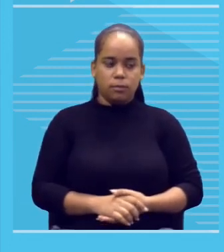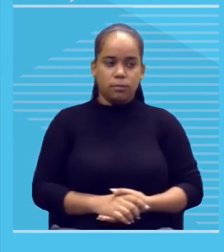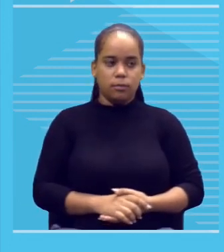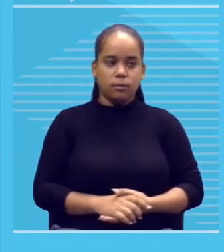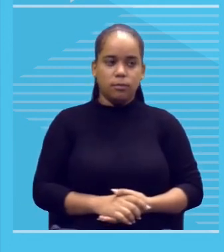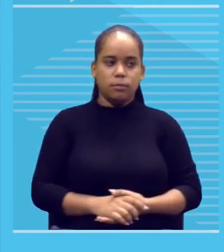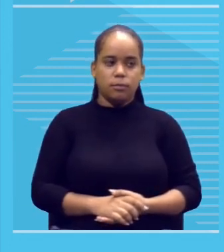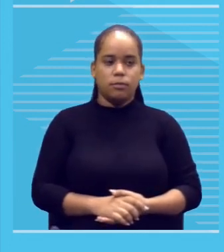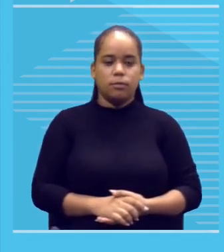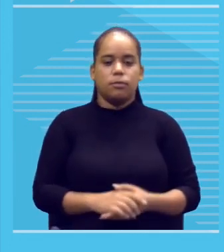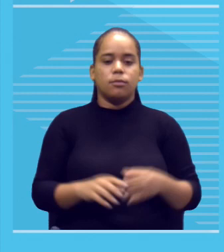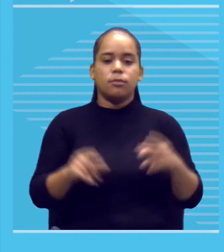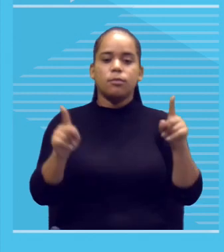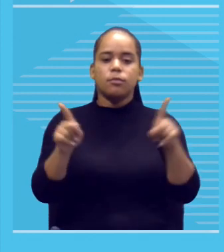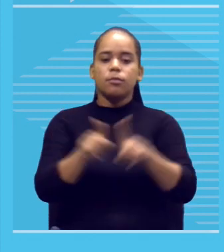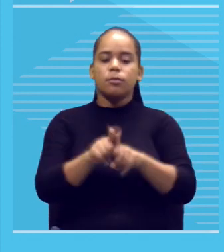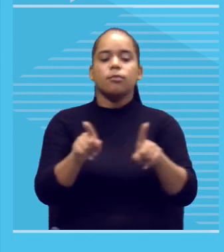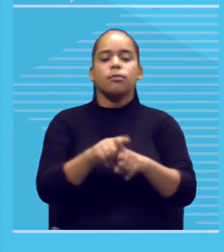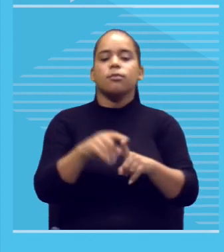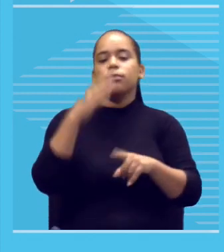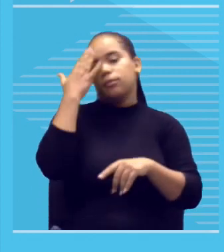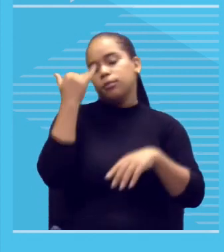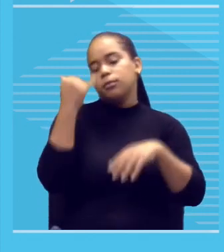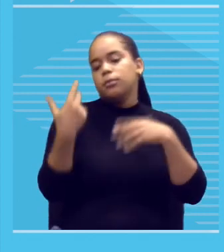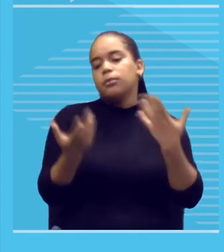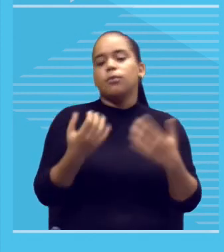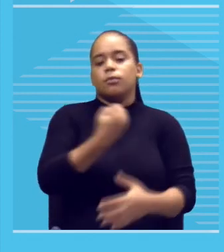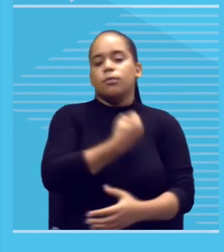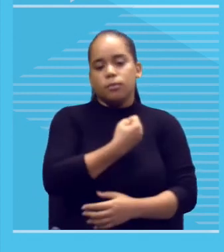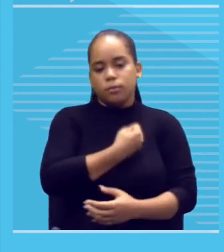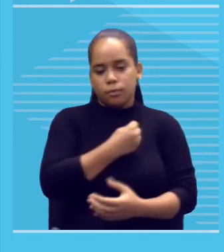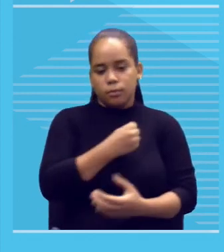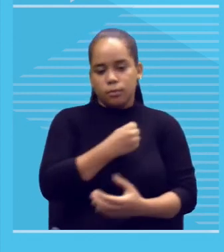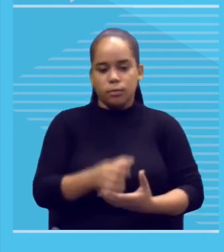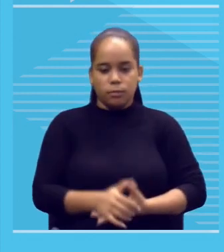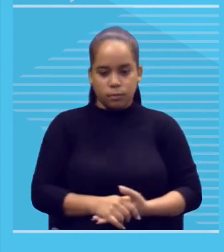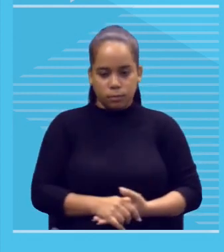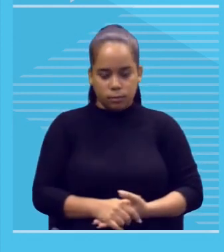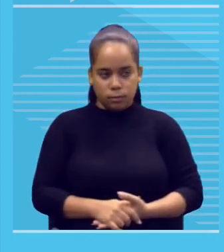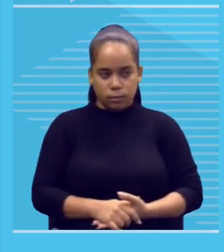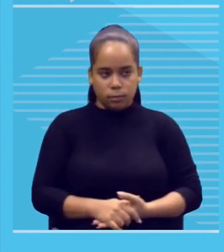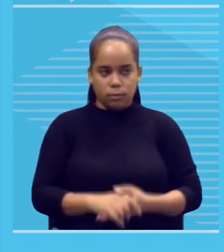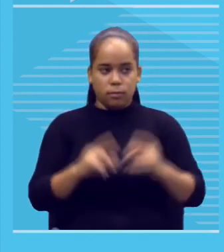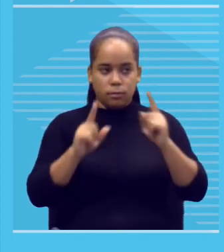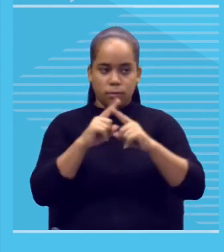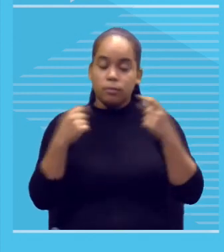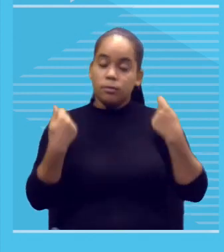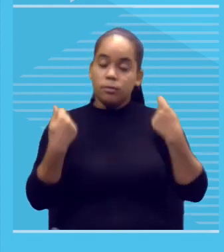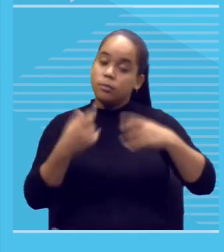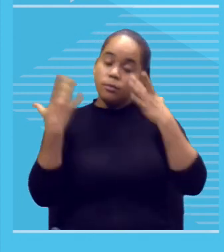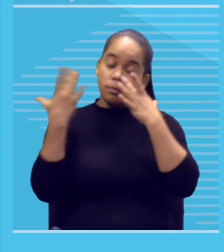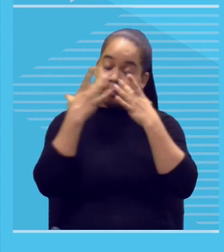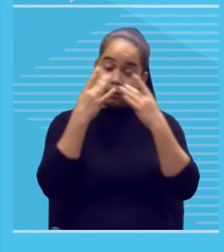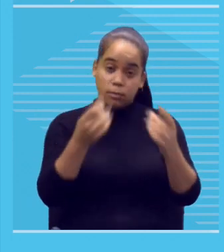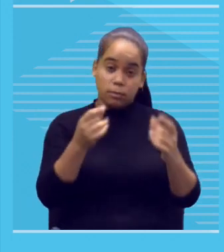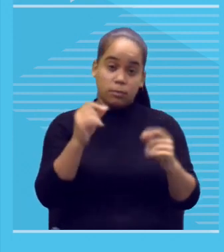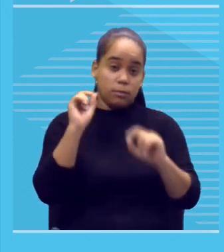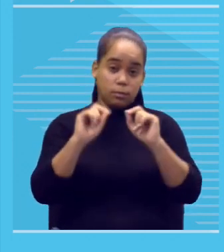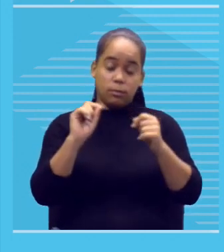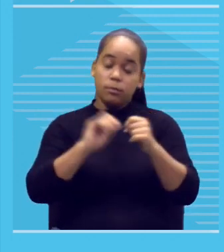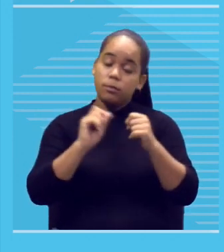sei que número é esse mas aqui eu tenho que ficar atento que eu estou fazendo